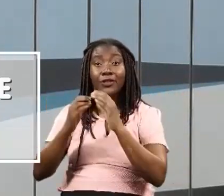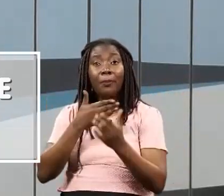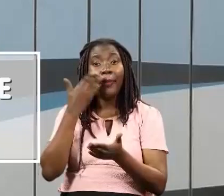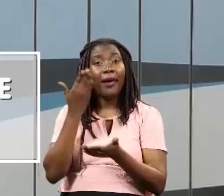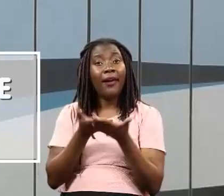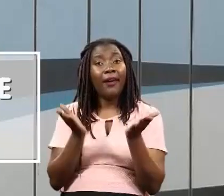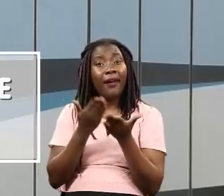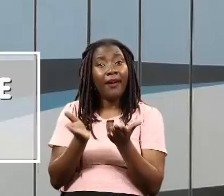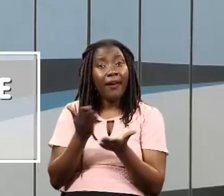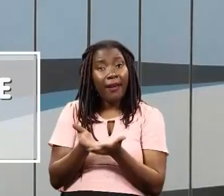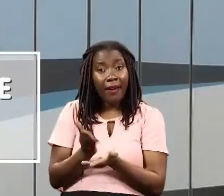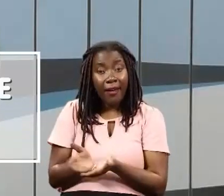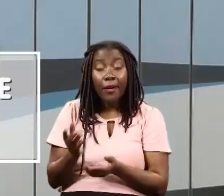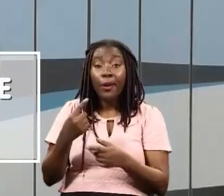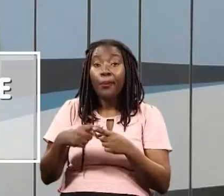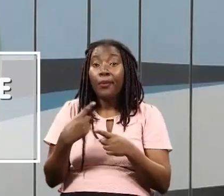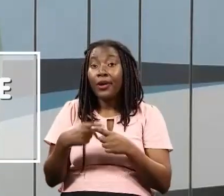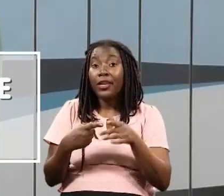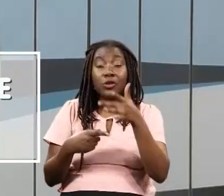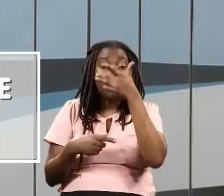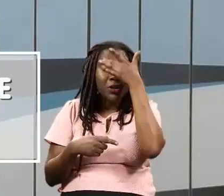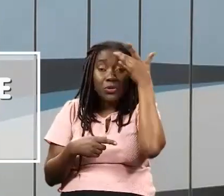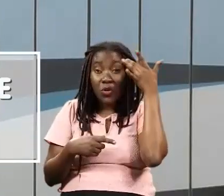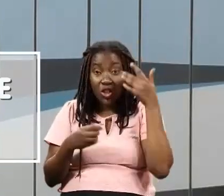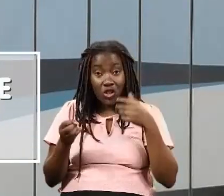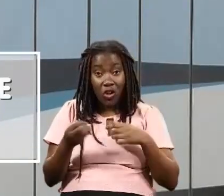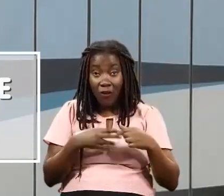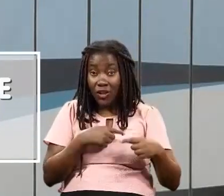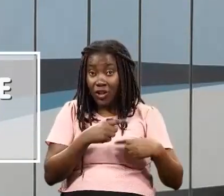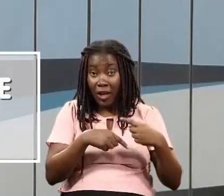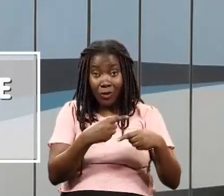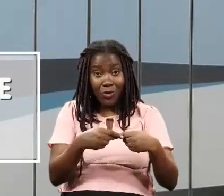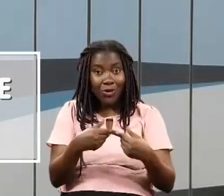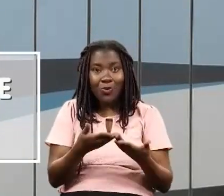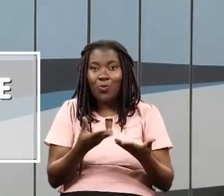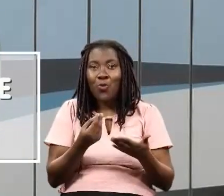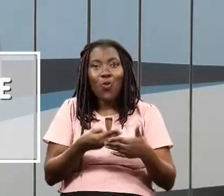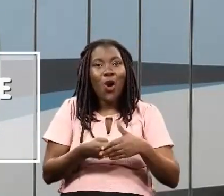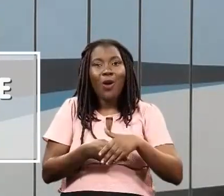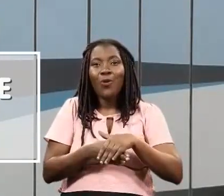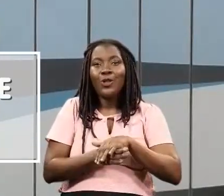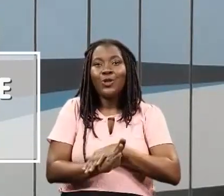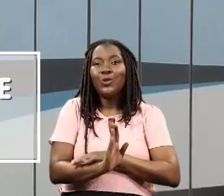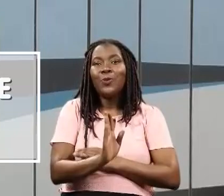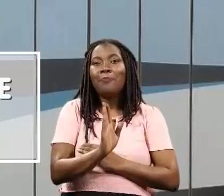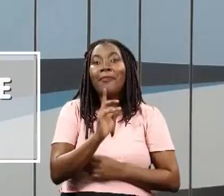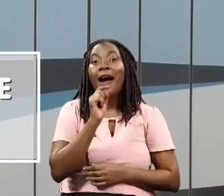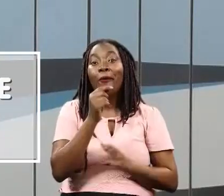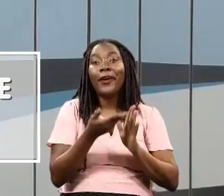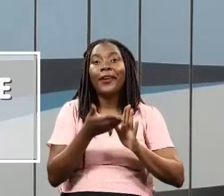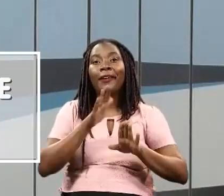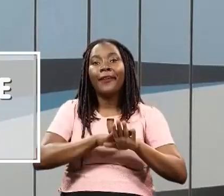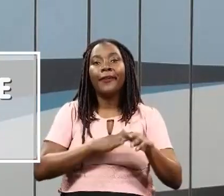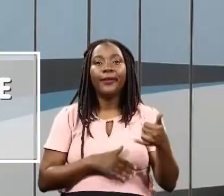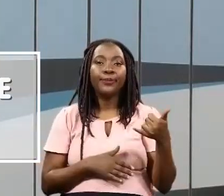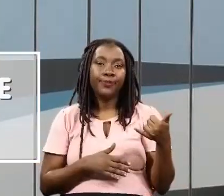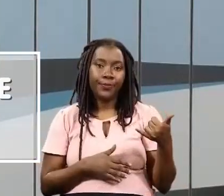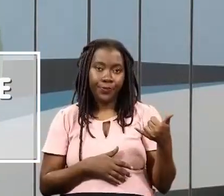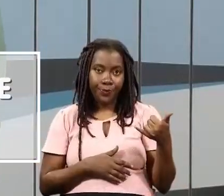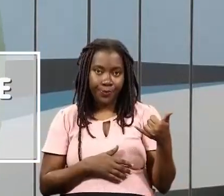perdendo, né? Porque as pessoas já não, essas novas gerações estão muito acostumadas a estarem atrás das telas,